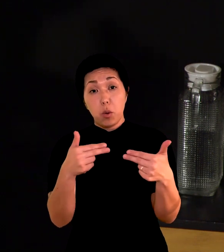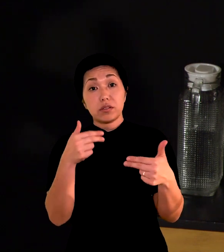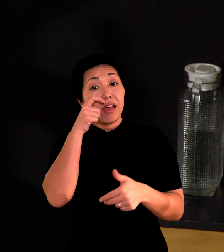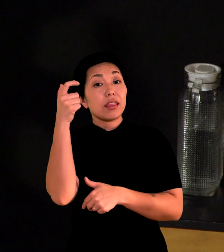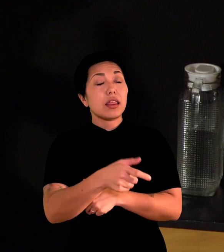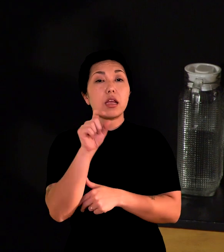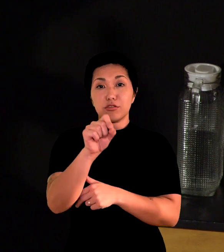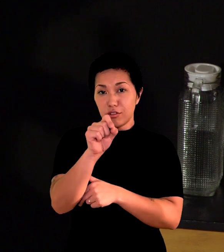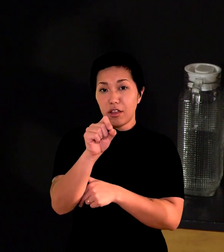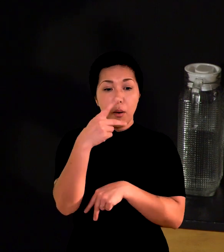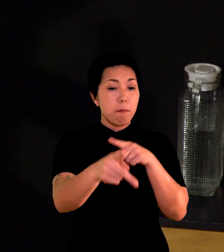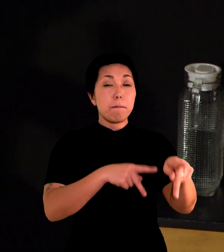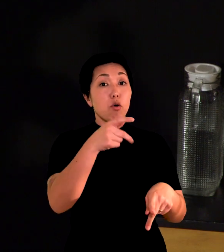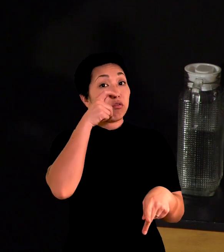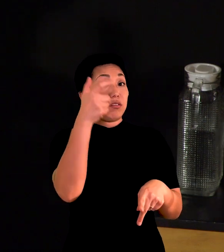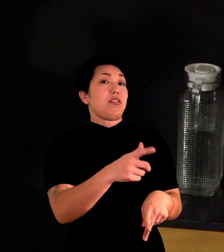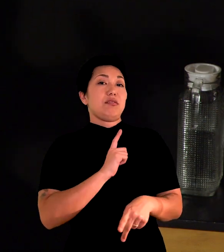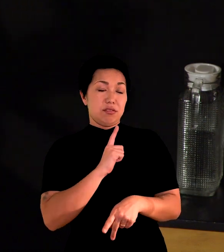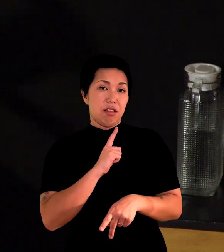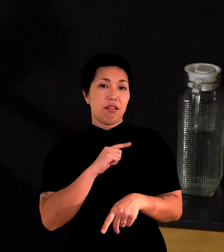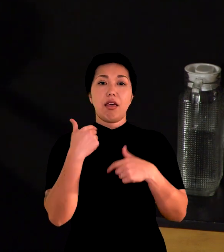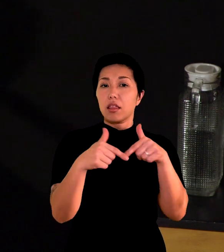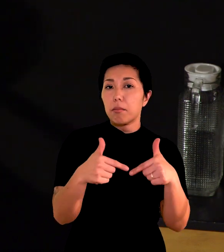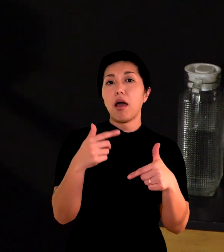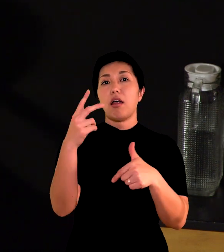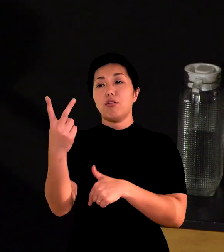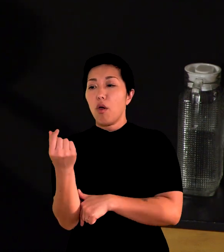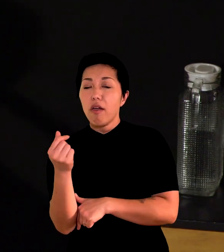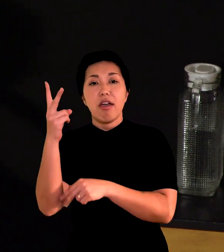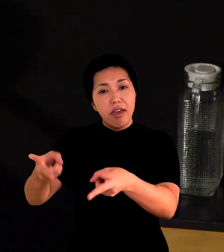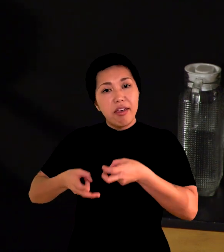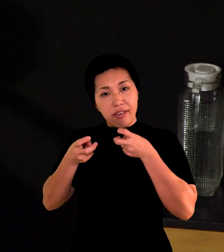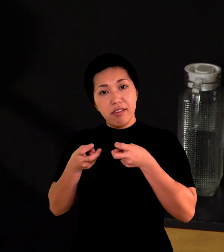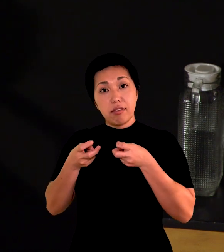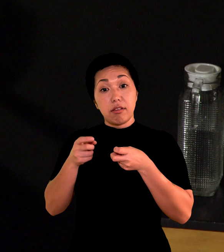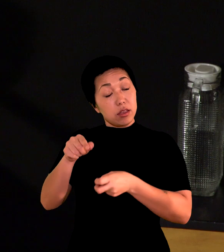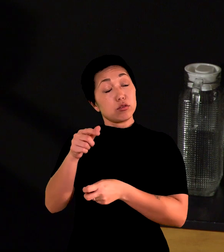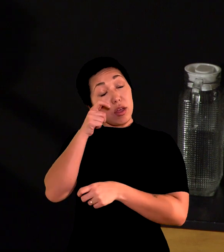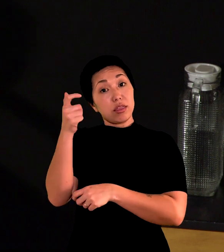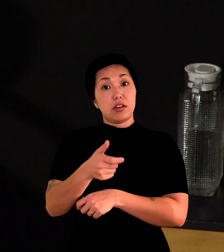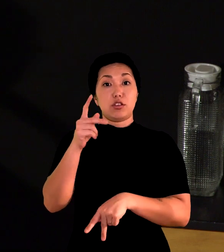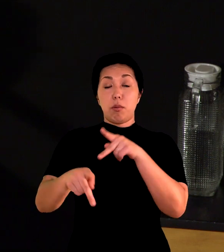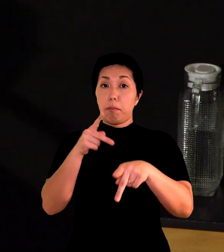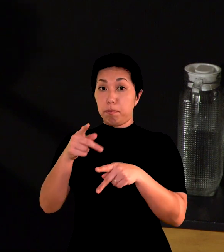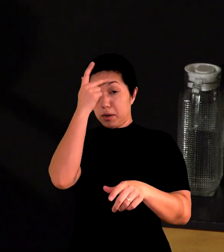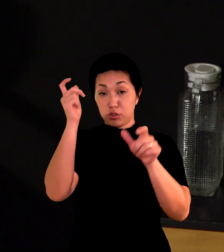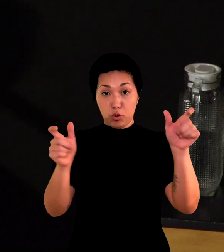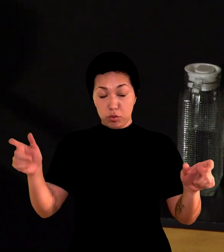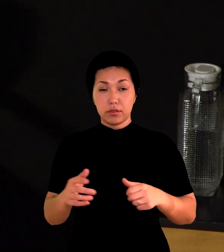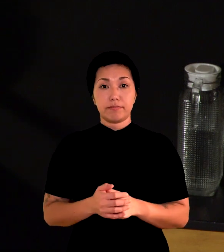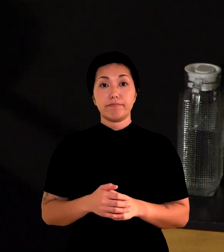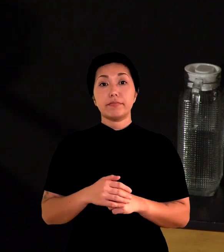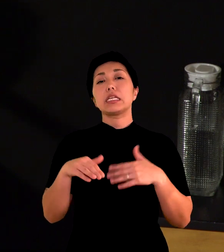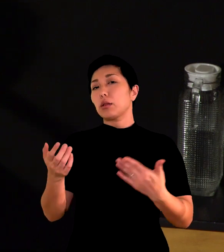às pessoas. Trabalho, renda, tá certo? Essas coisas interessam às pessoas, à